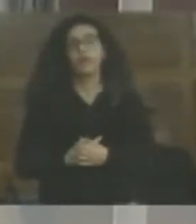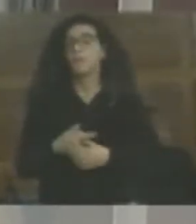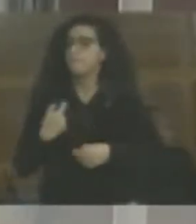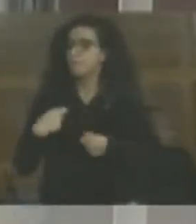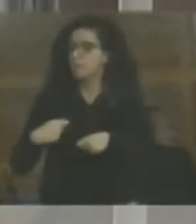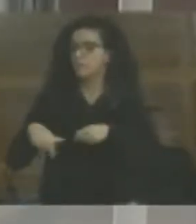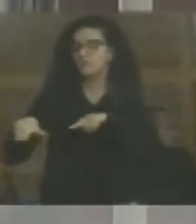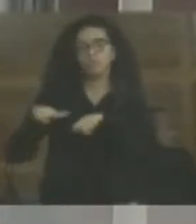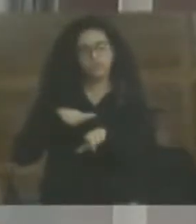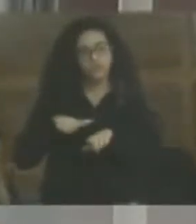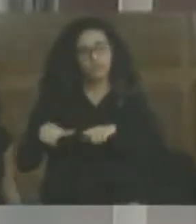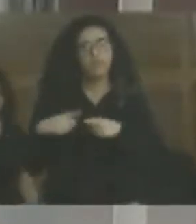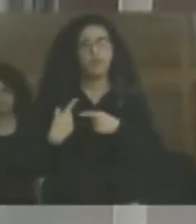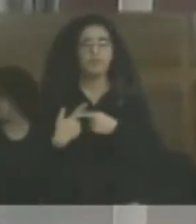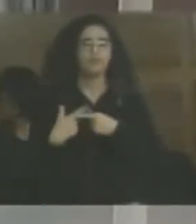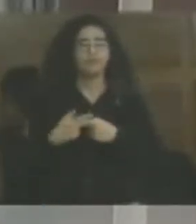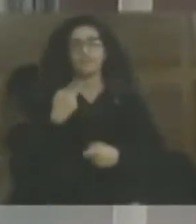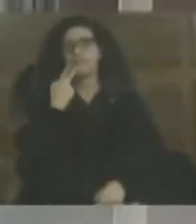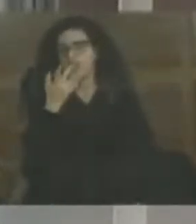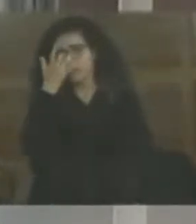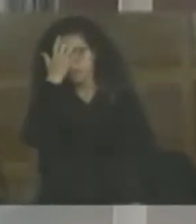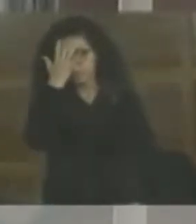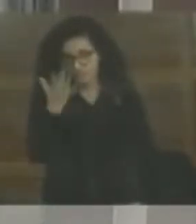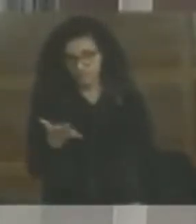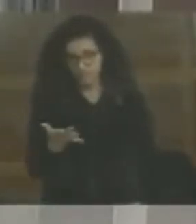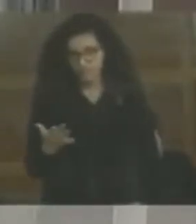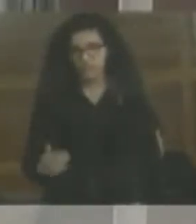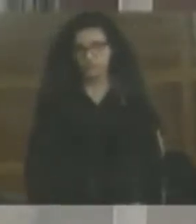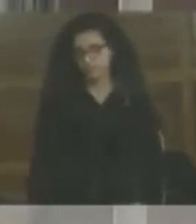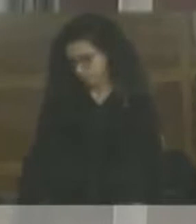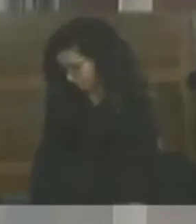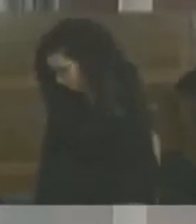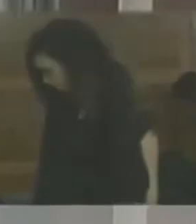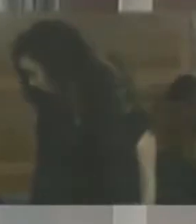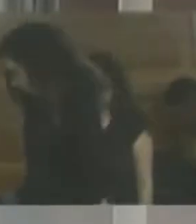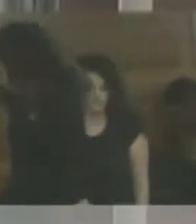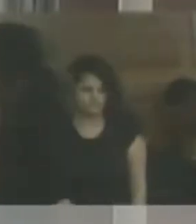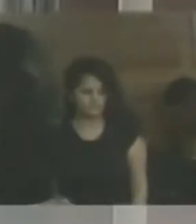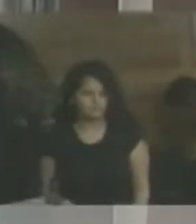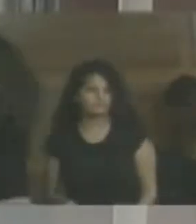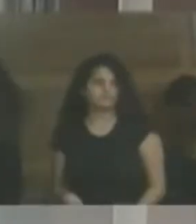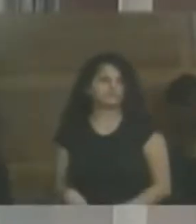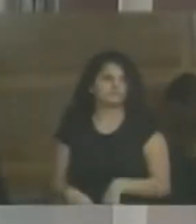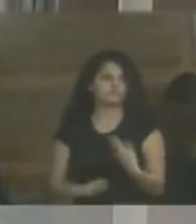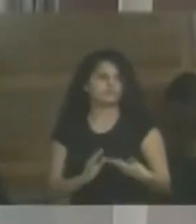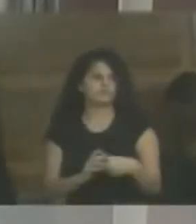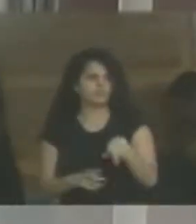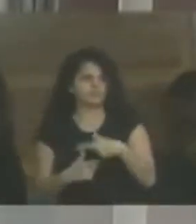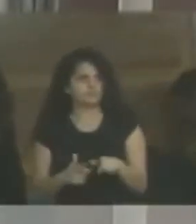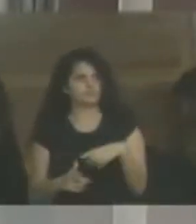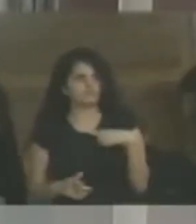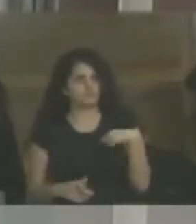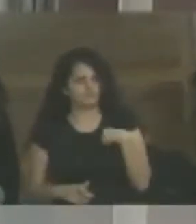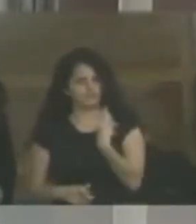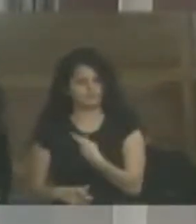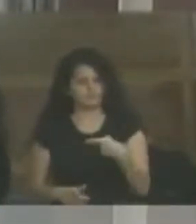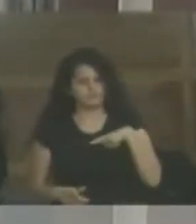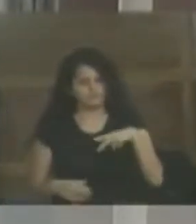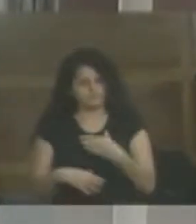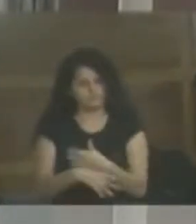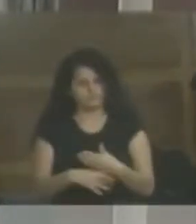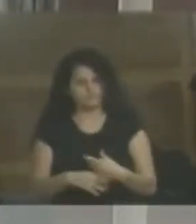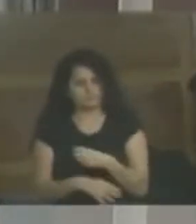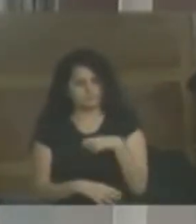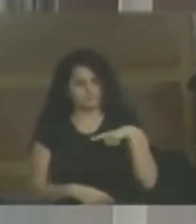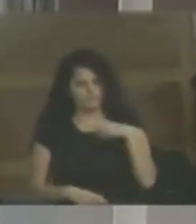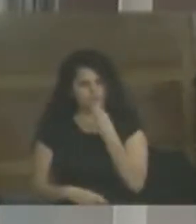trabalhar. Porque falar é muito fácil. Vamos fazer, e com toda a crise que nós temos uma cidade que, graças a Deus, tem um excelente